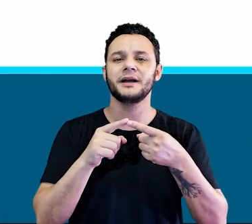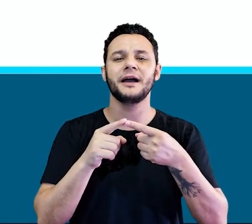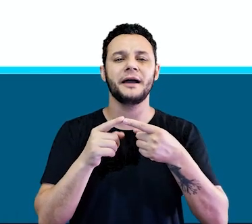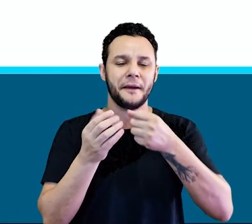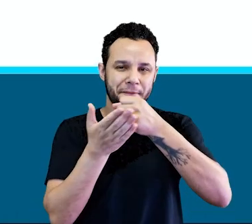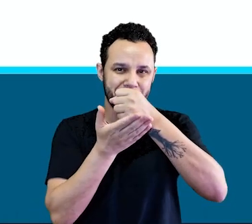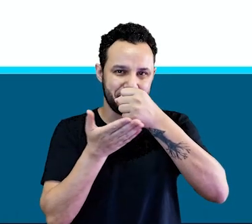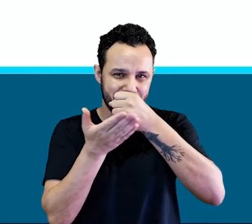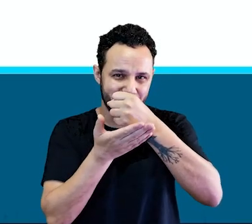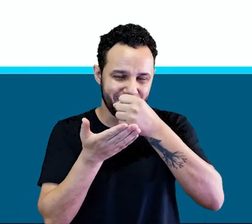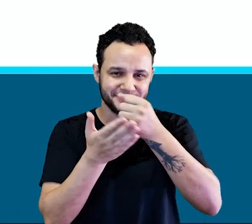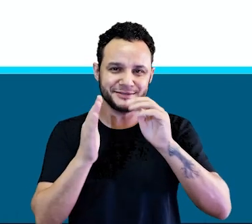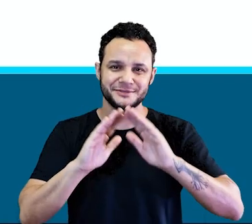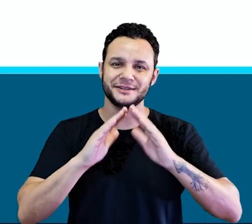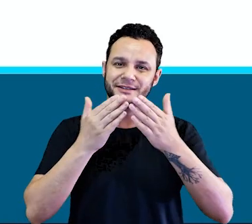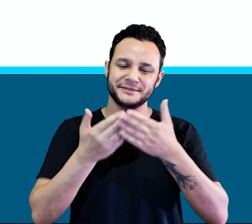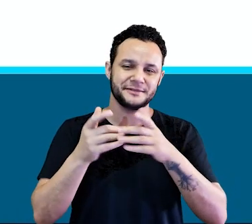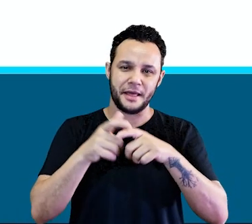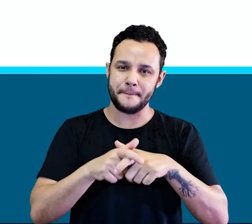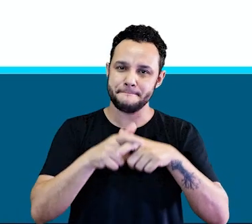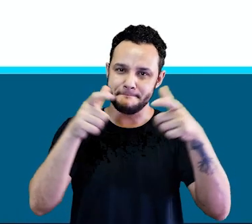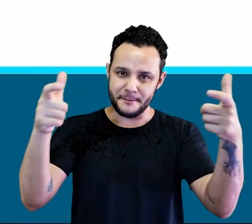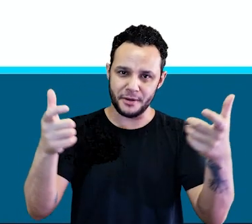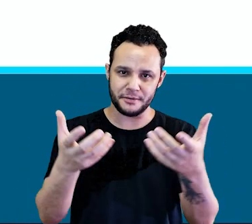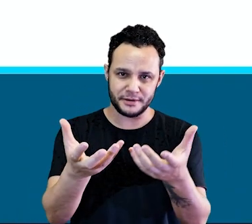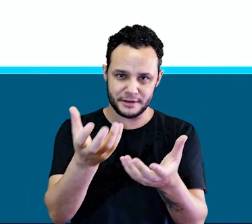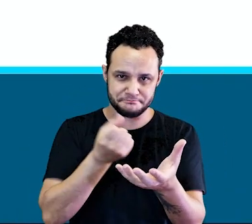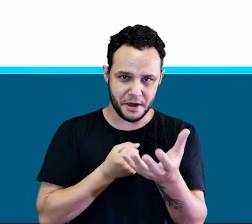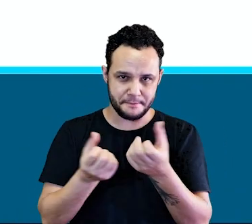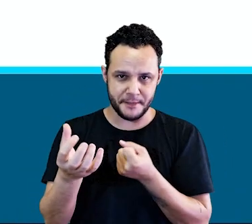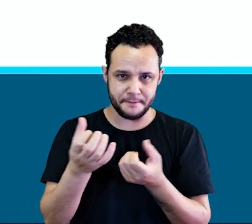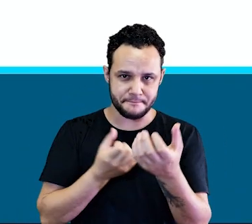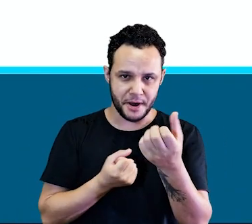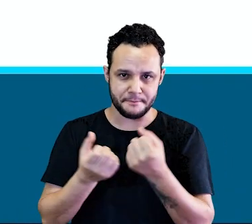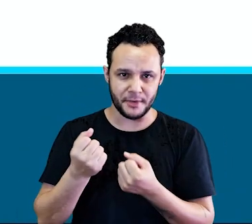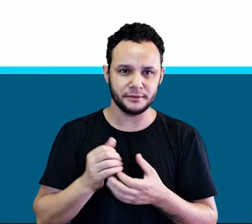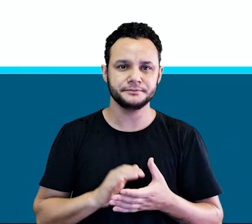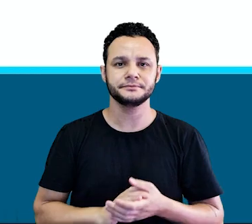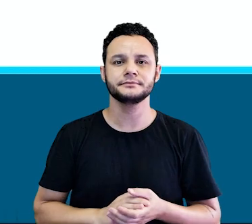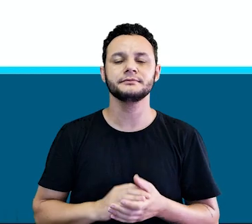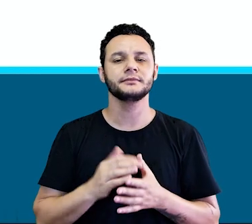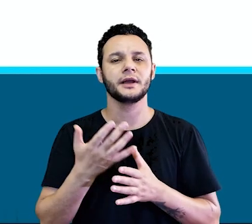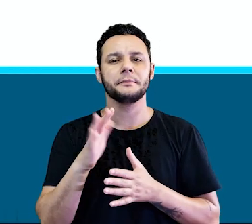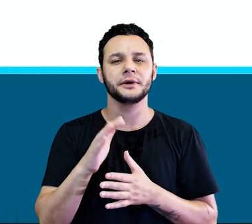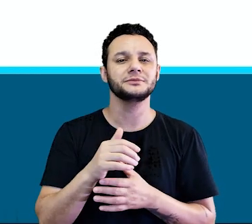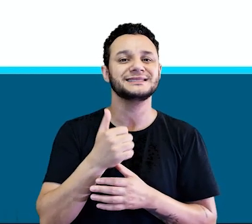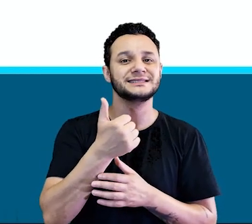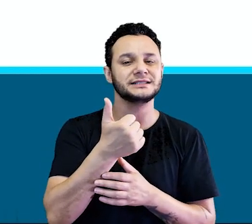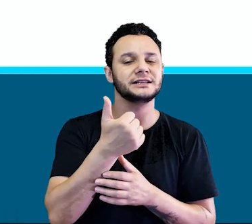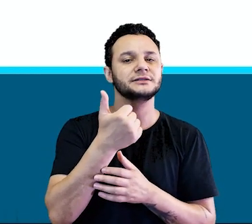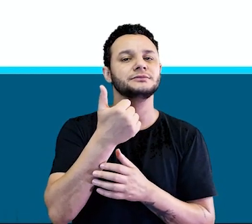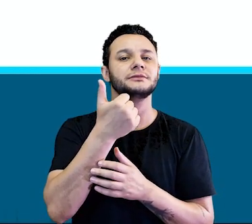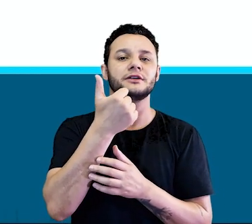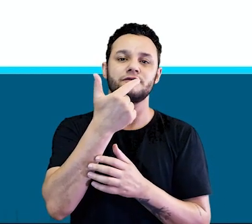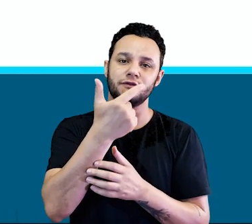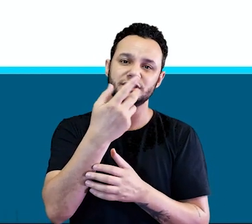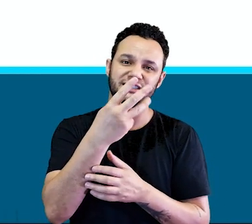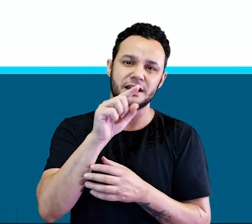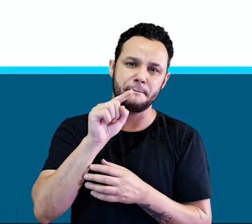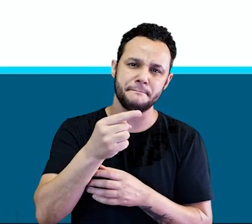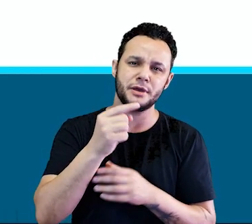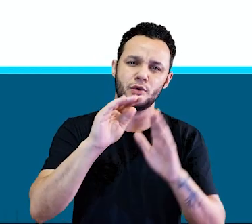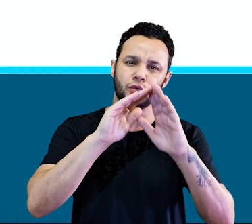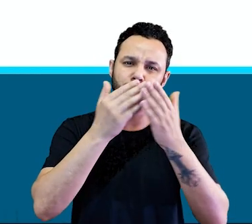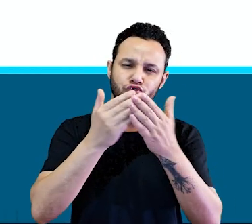PDDE básico, que é o que a maioria das escolas recebe, né, ele atende aí cerca de 123 mil